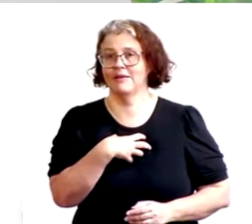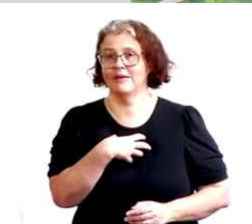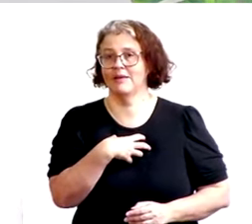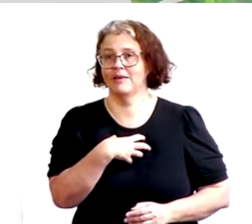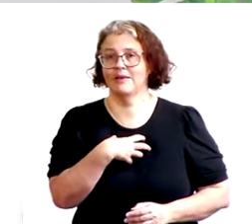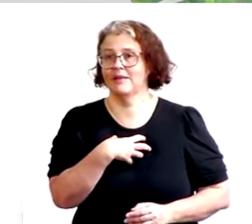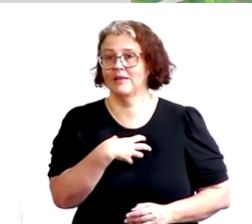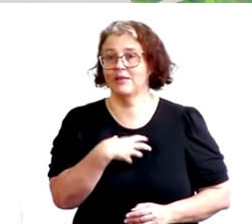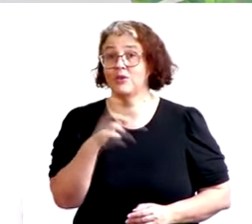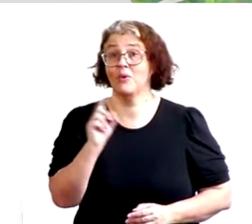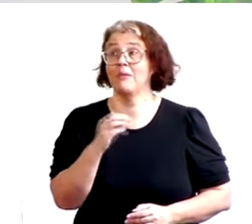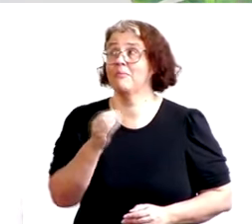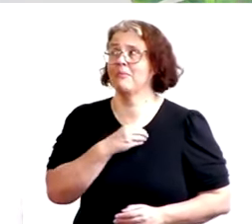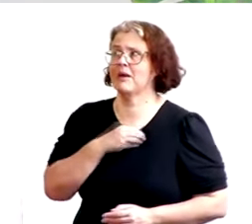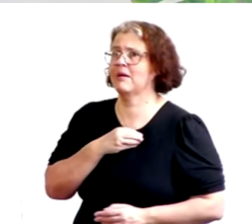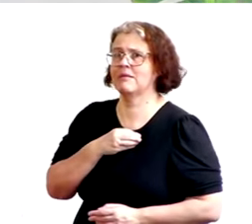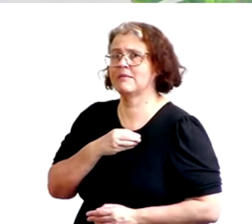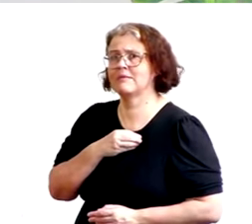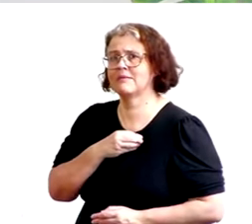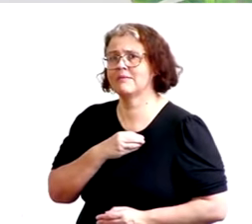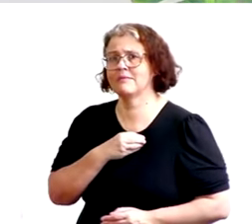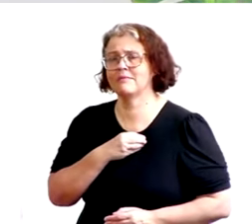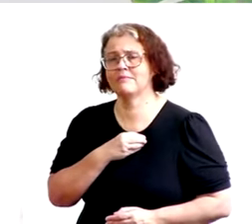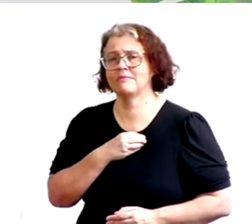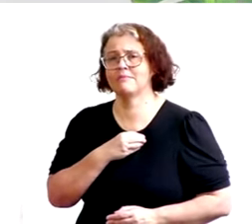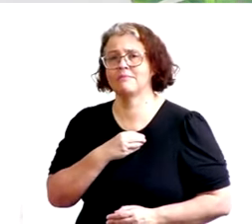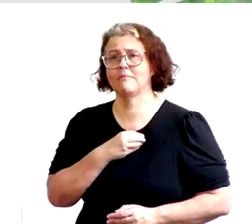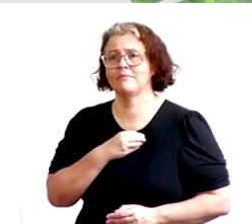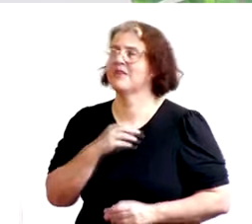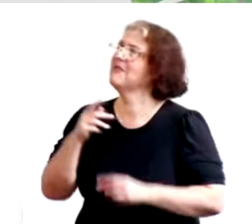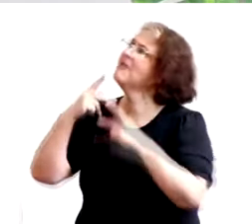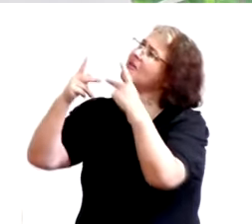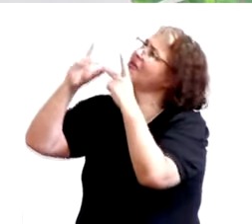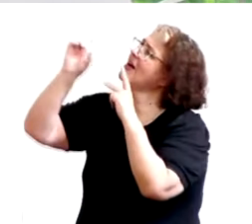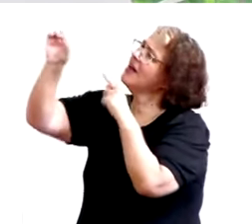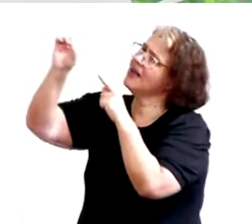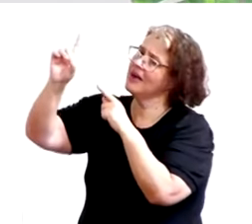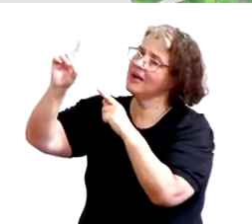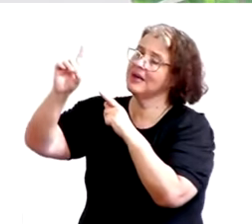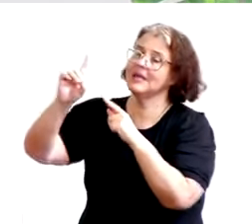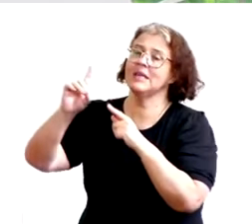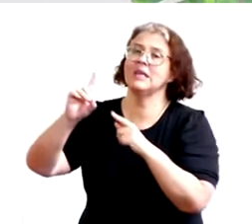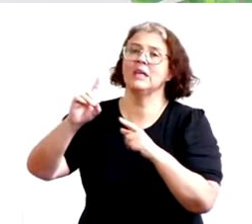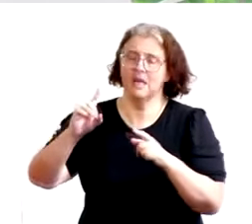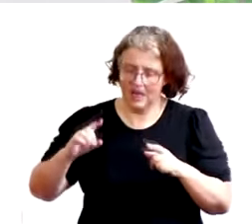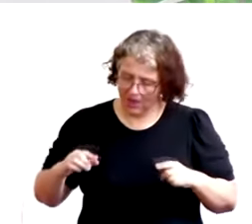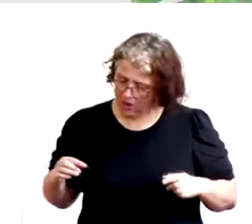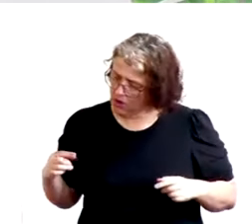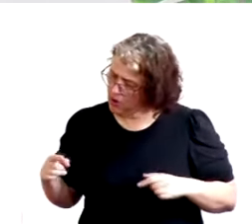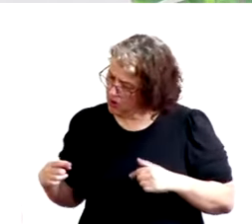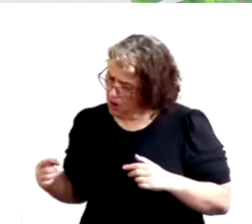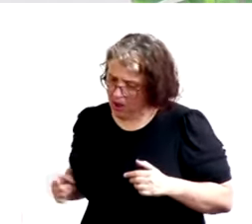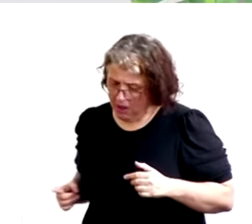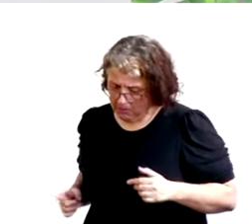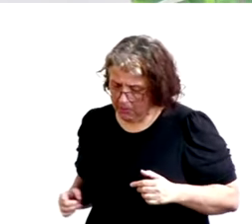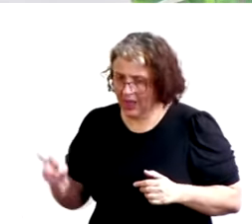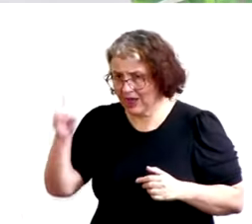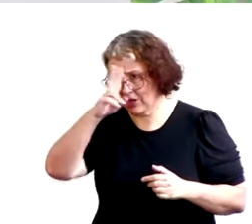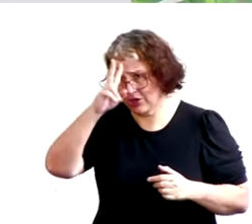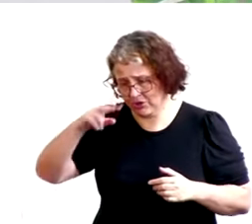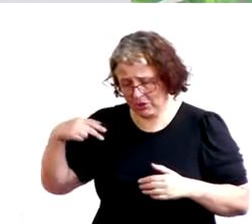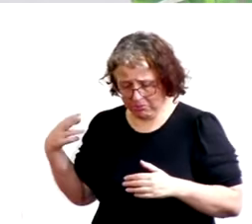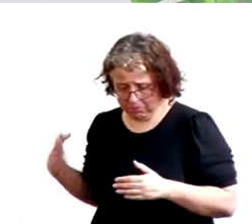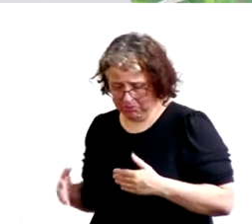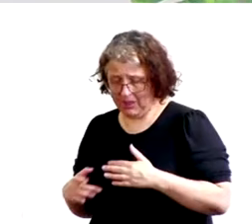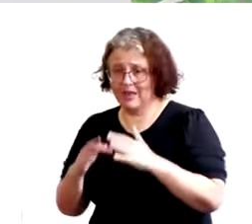é pecado e a igreja ao longo dos séculos tem se